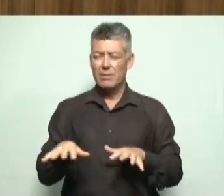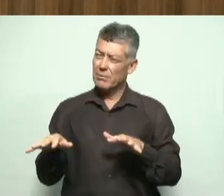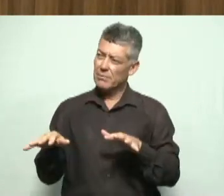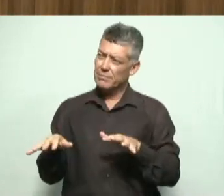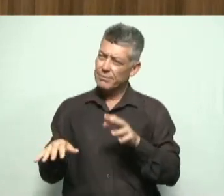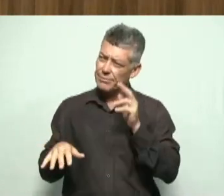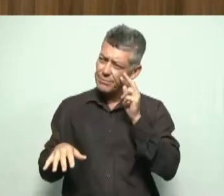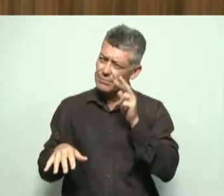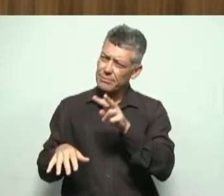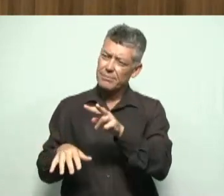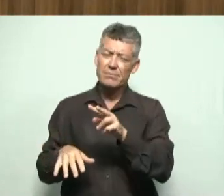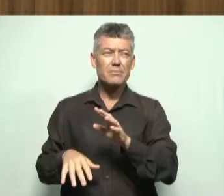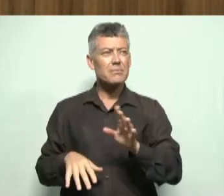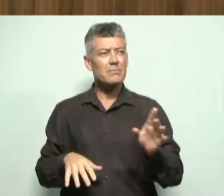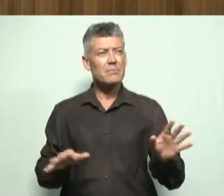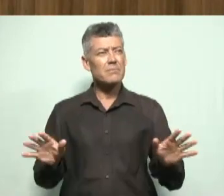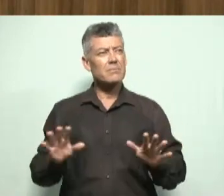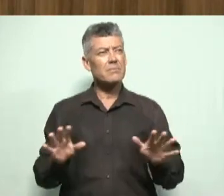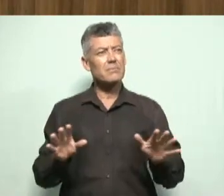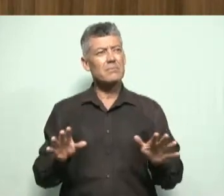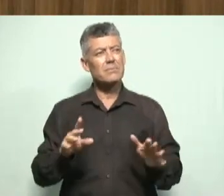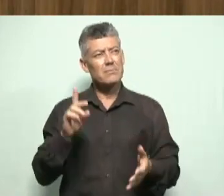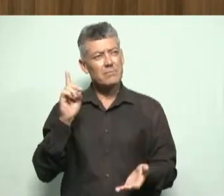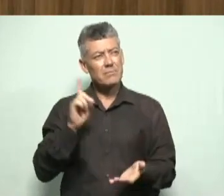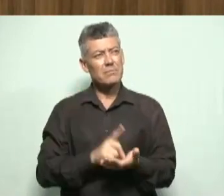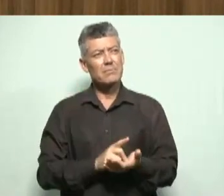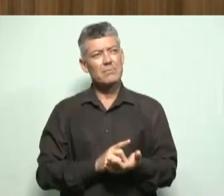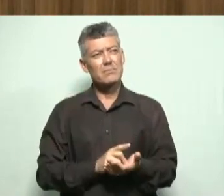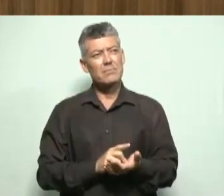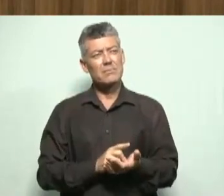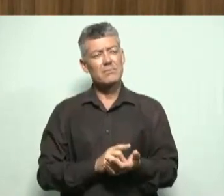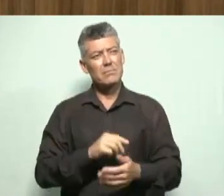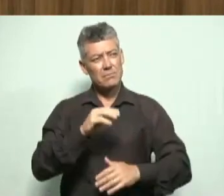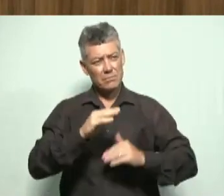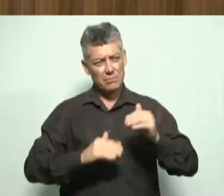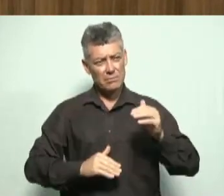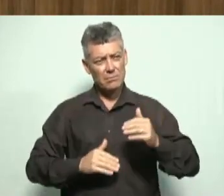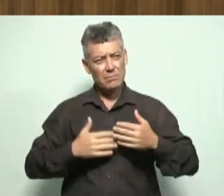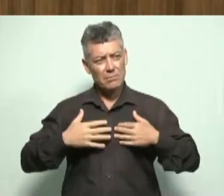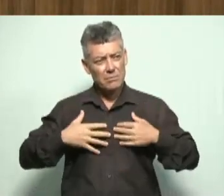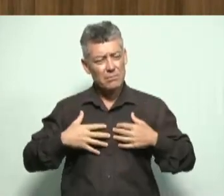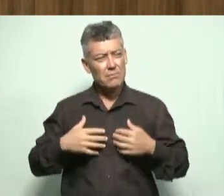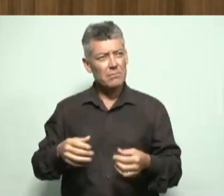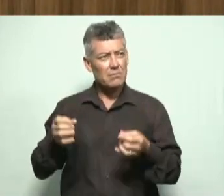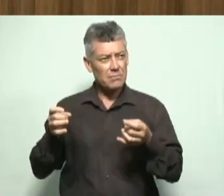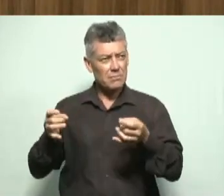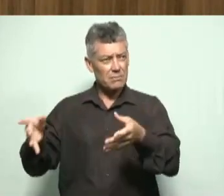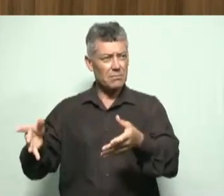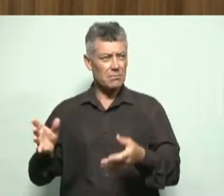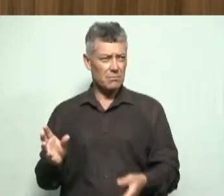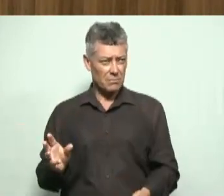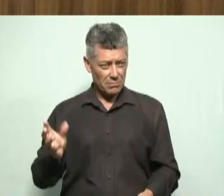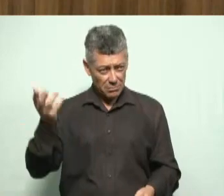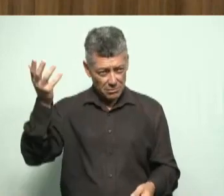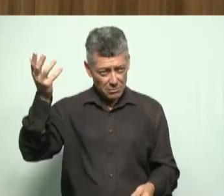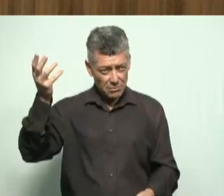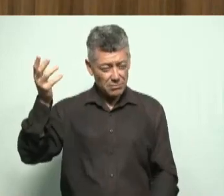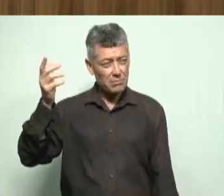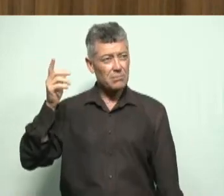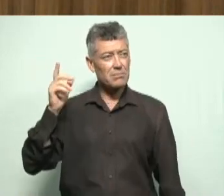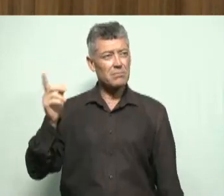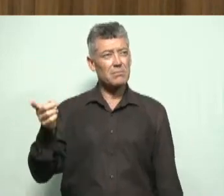observar, nós precisamos, na verdade, agir. E o que está acontecendo lá,